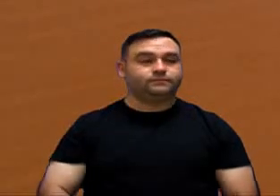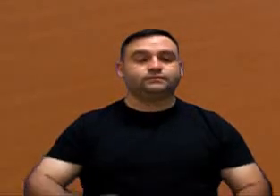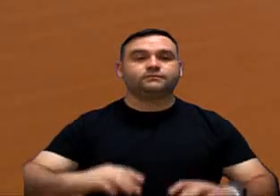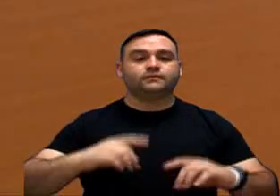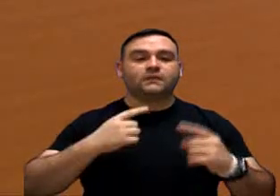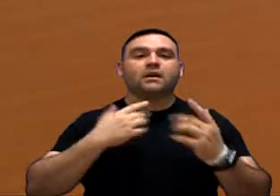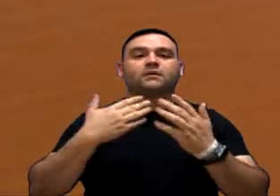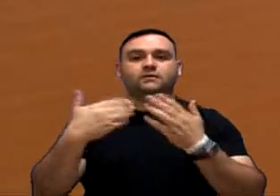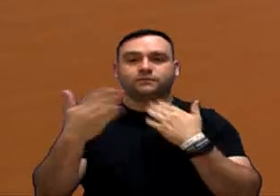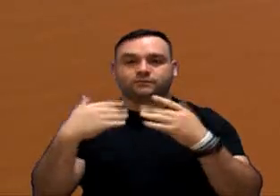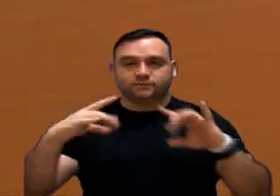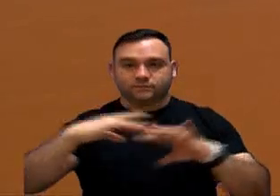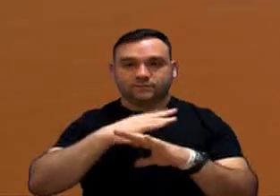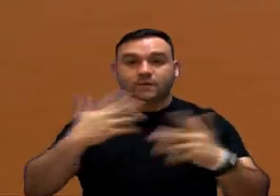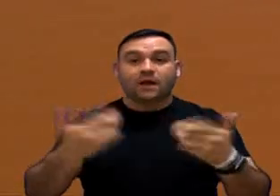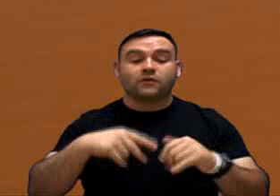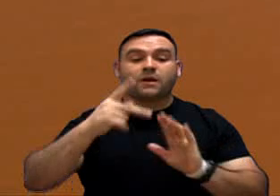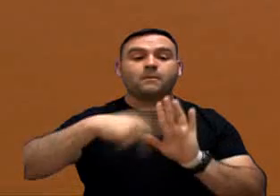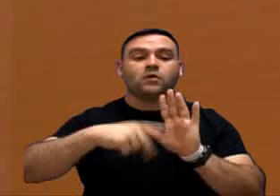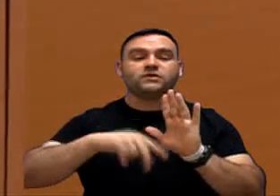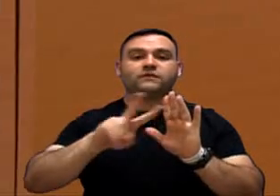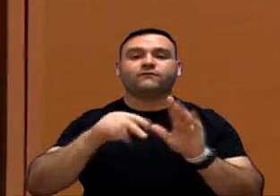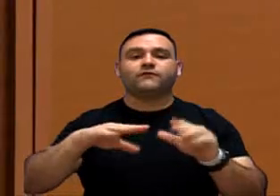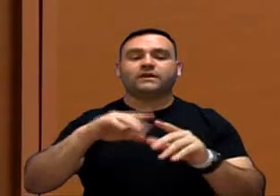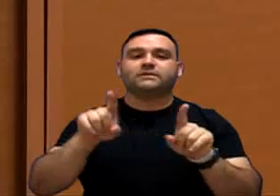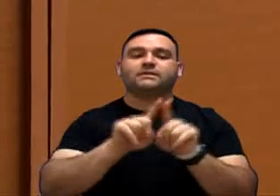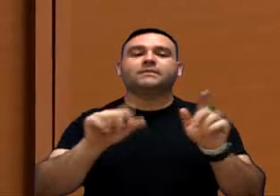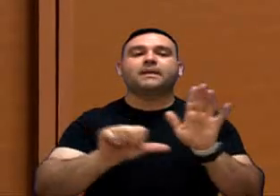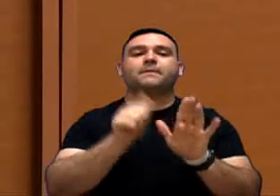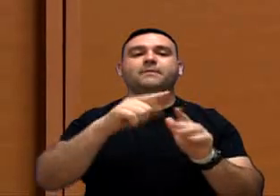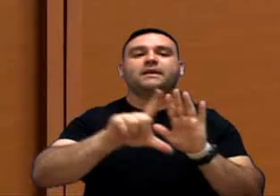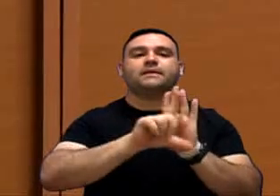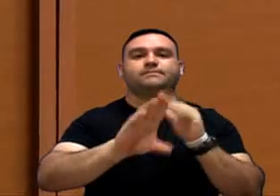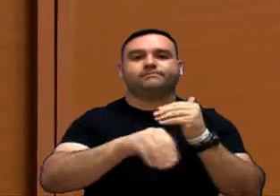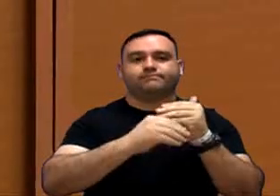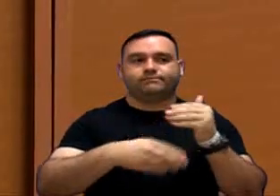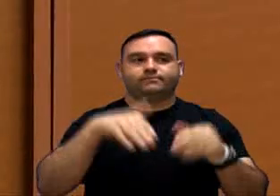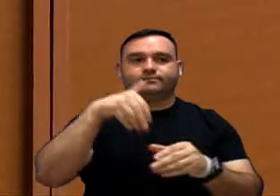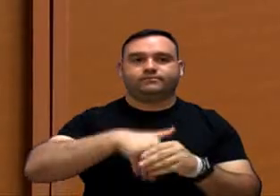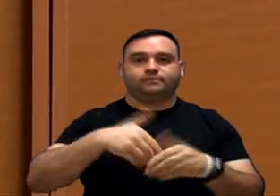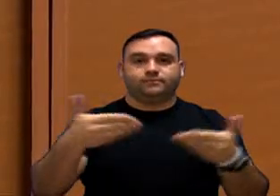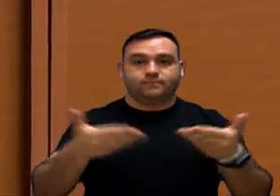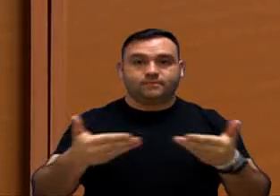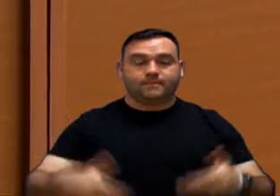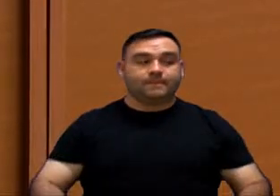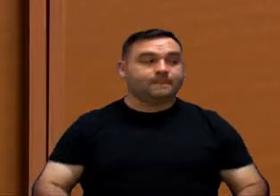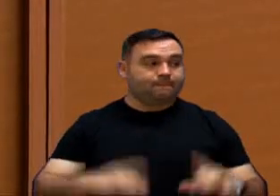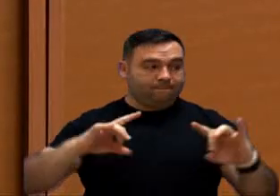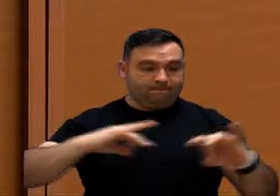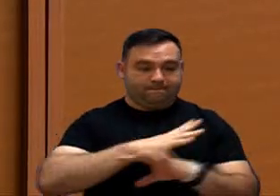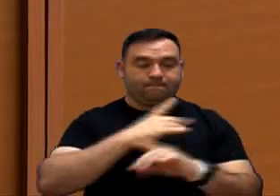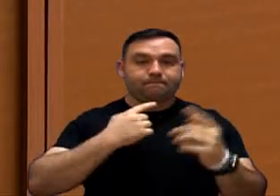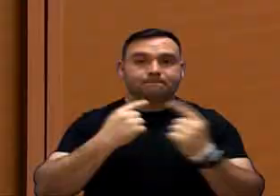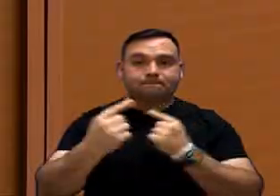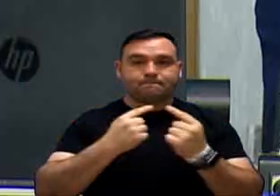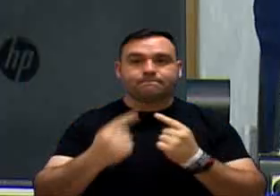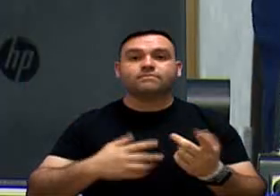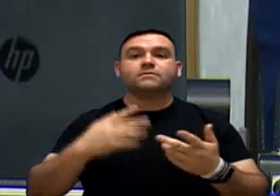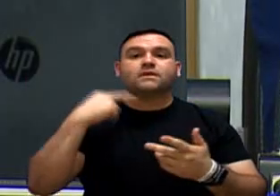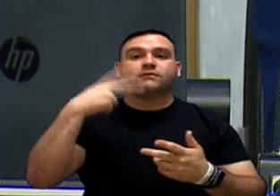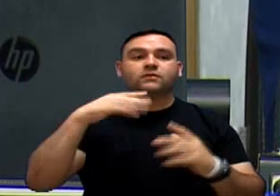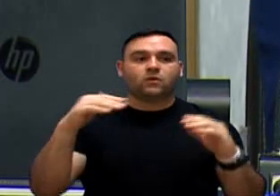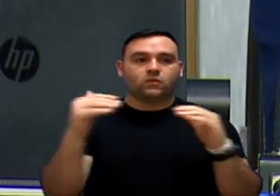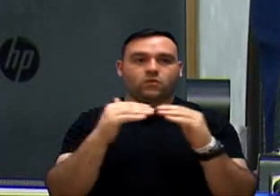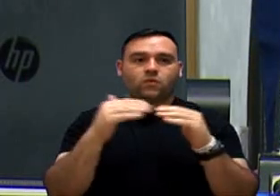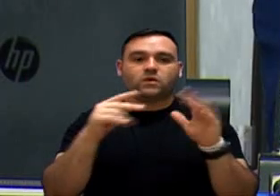Encerradas as discussões, eu vou colocar o projeto e a primeira emenda. Votação. Encerrada a discussão. Vereadores